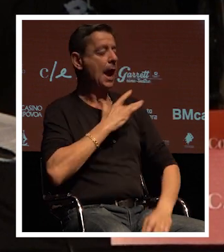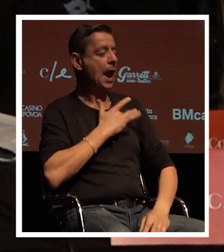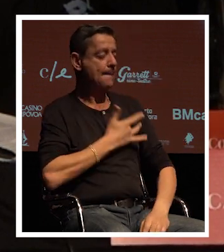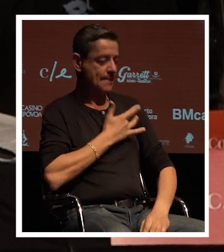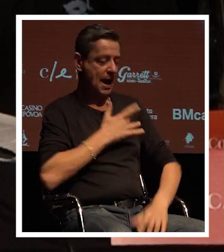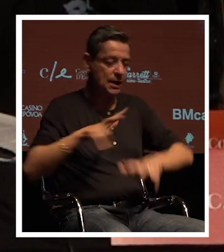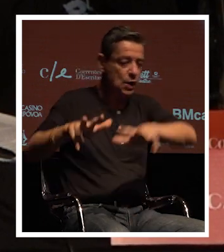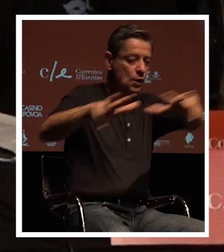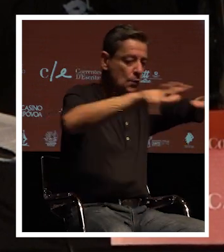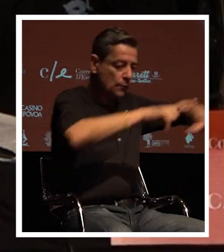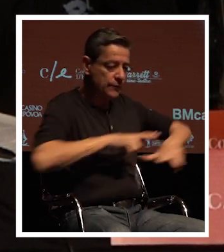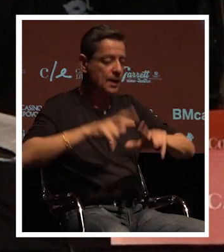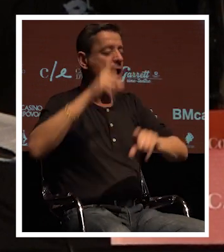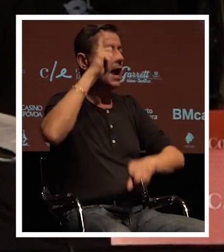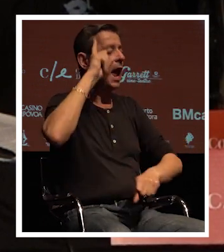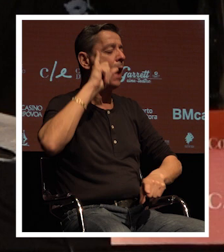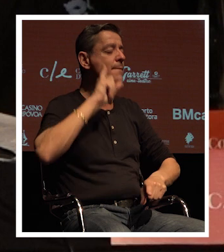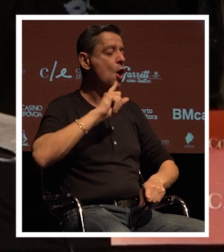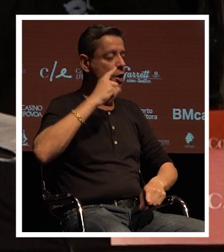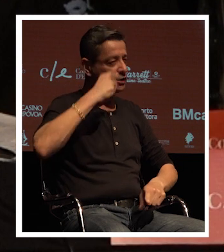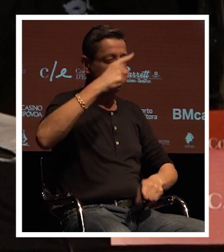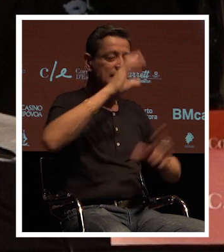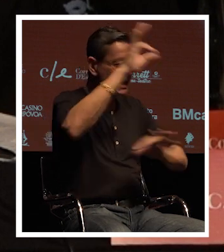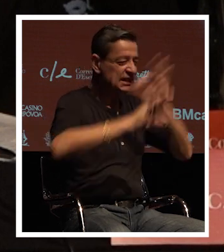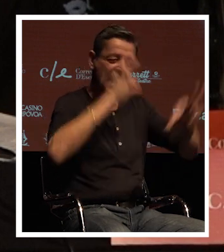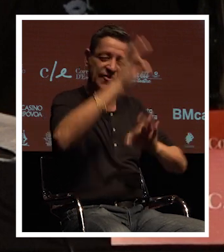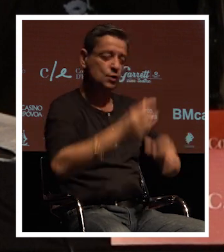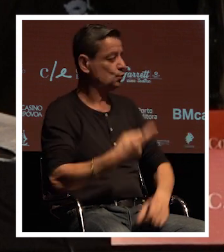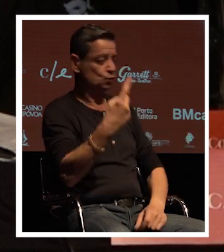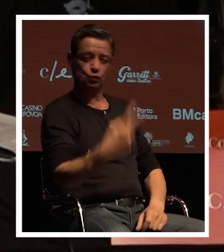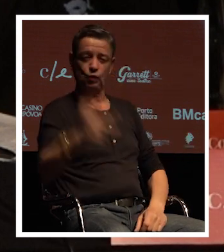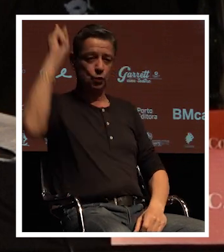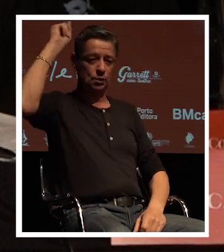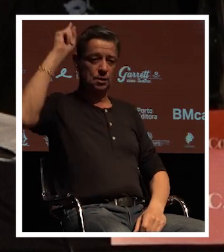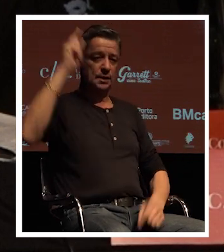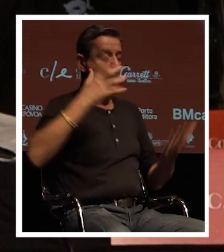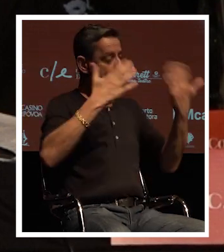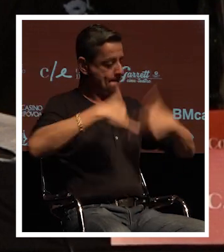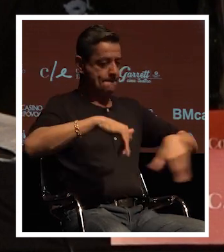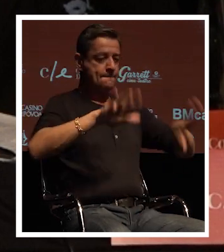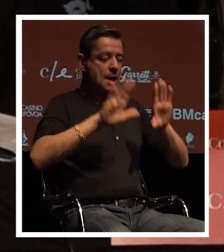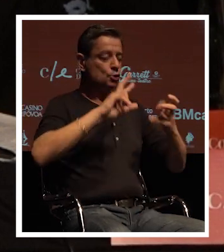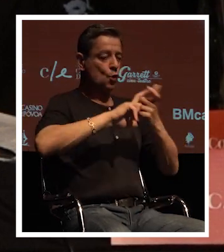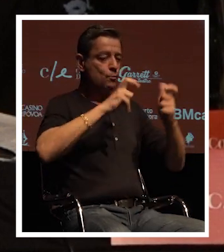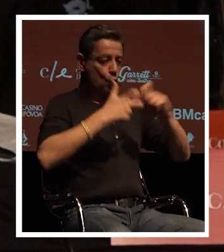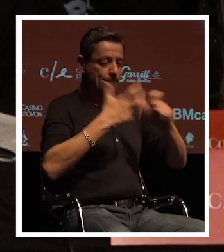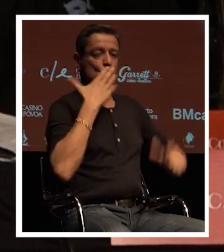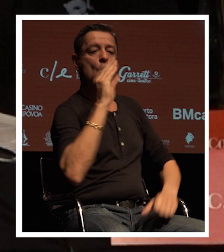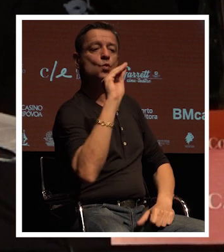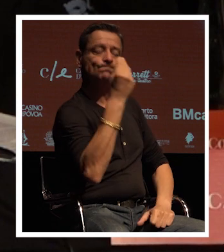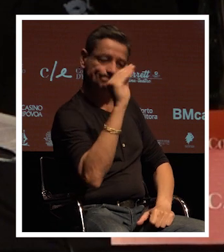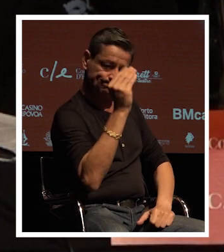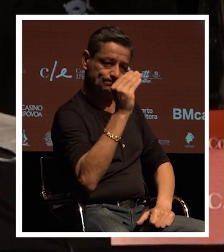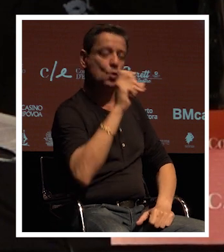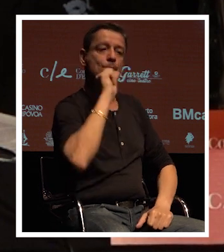vídeo em que as mulheres não são especialmente bem tratadas nada contra esse aviso o problema é que os estudantes podem